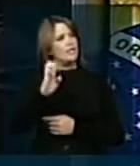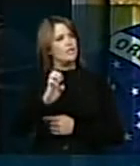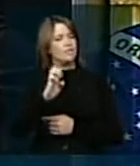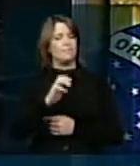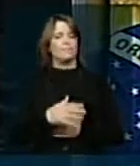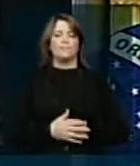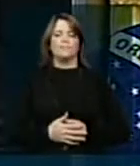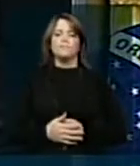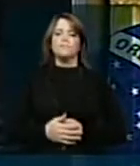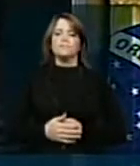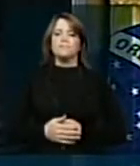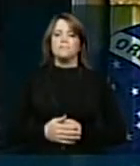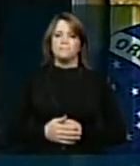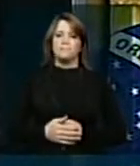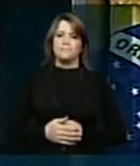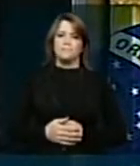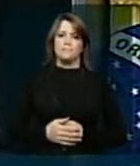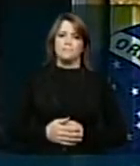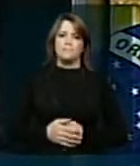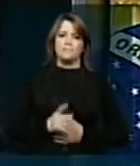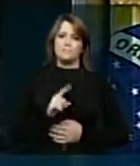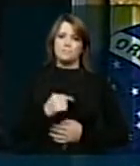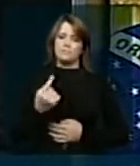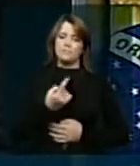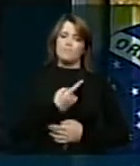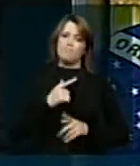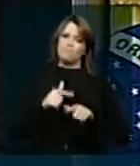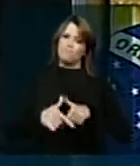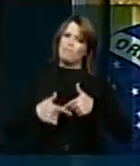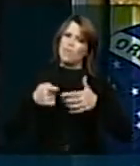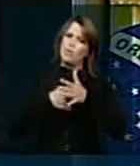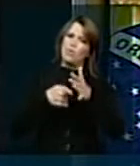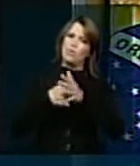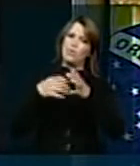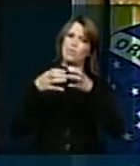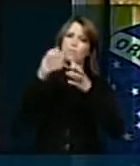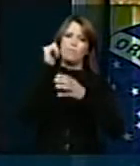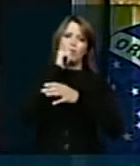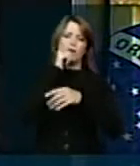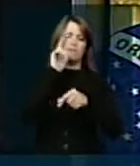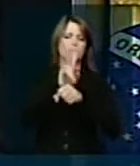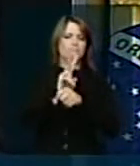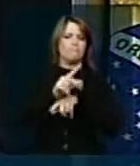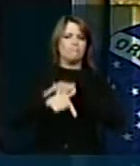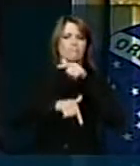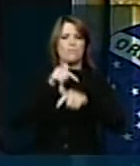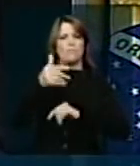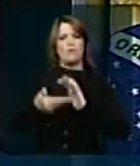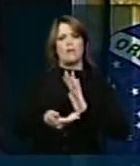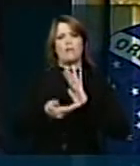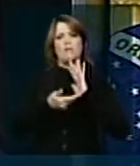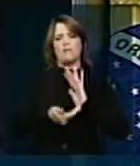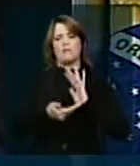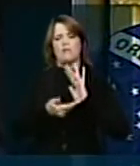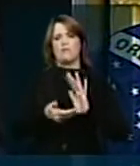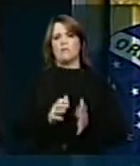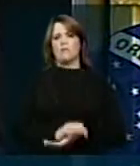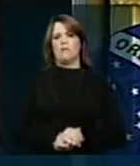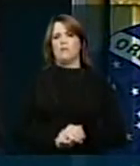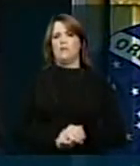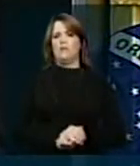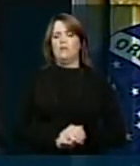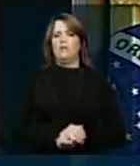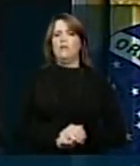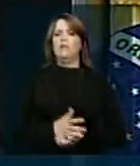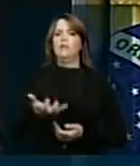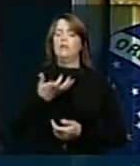Janete Capiberibe, na nossa atuante bancada feminina aqui na Câmara dos Deputados,